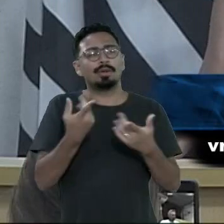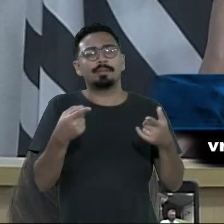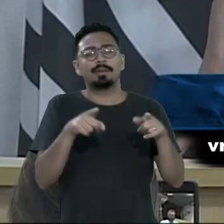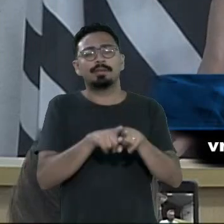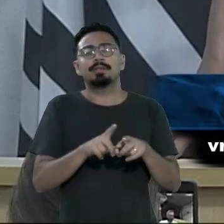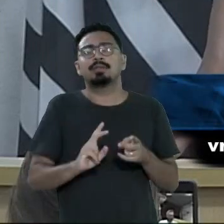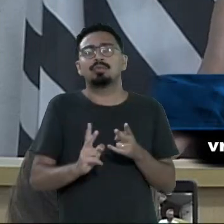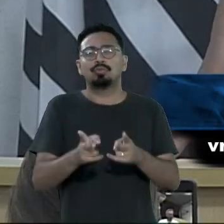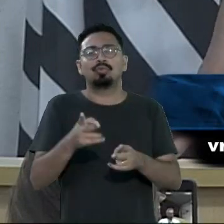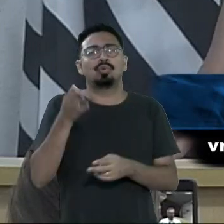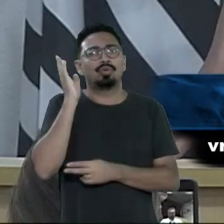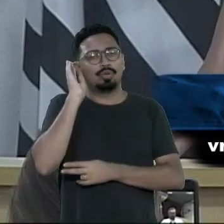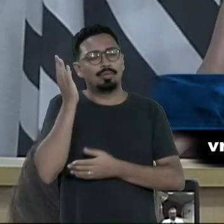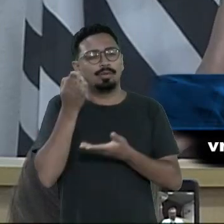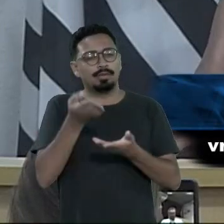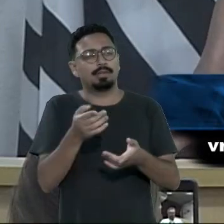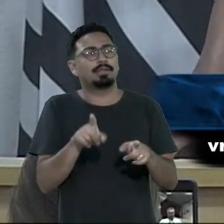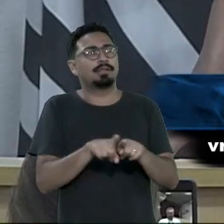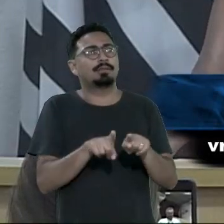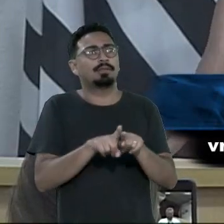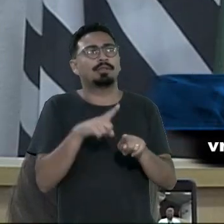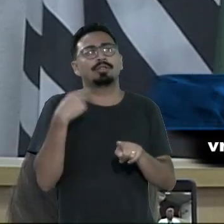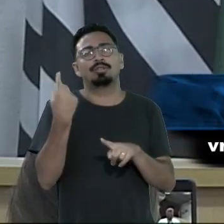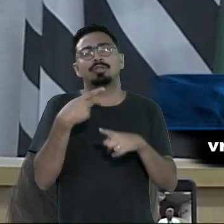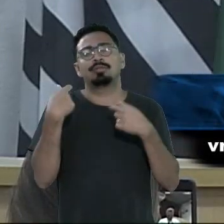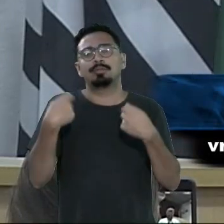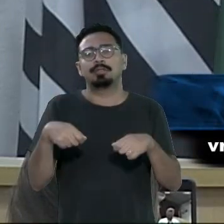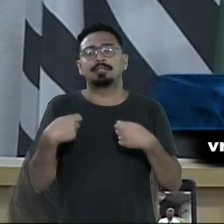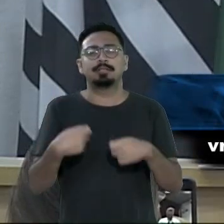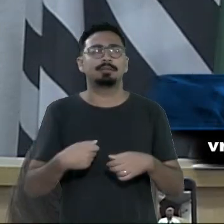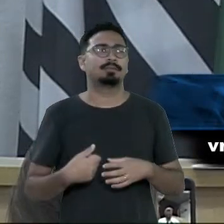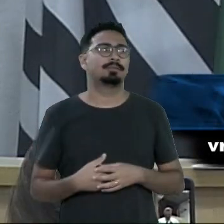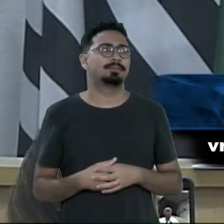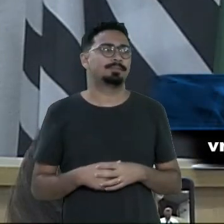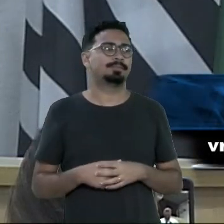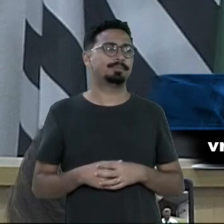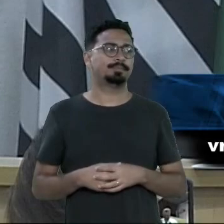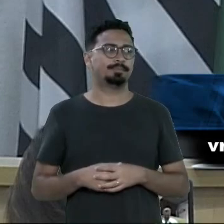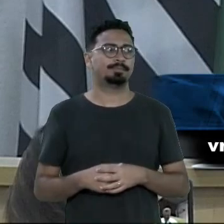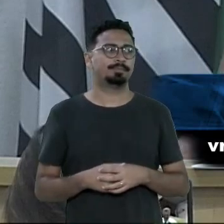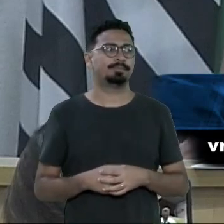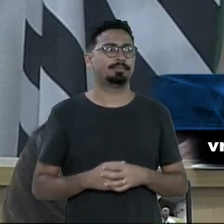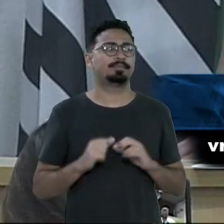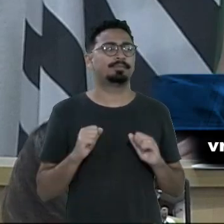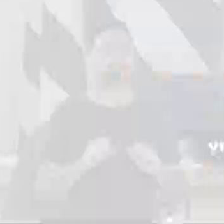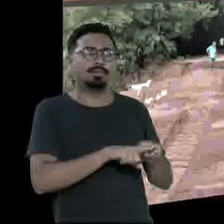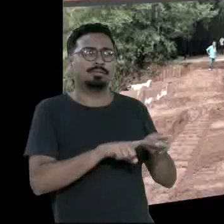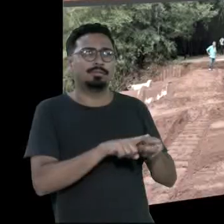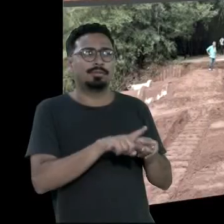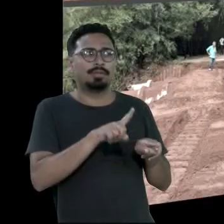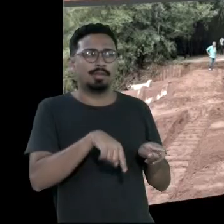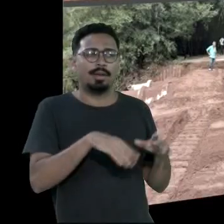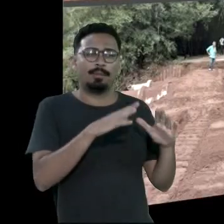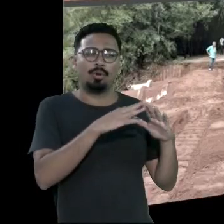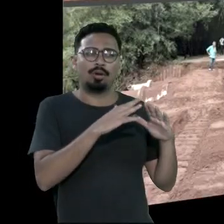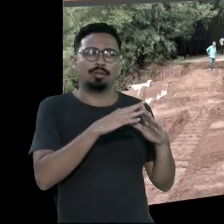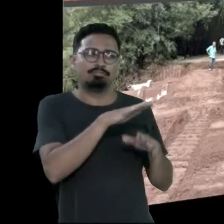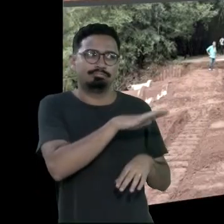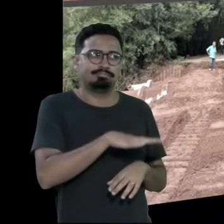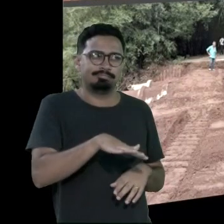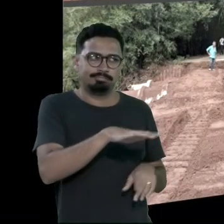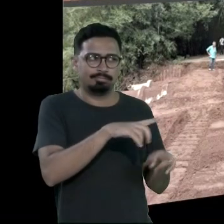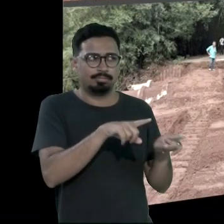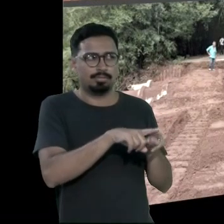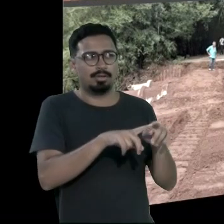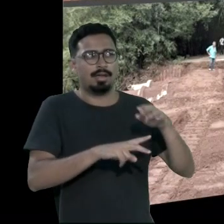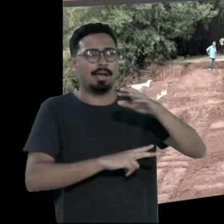O vereador Marcelo Macedo registrou o andamento da obra da ponte do Laranjal, que havia sido danificada pela chuva. A ponte